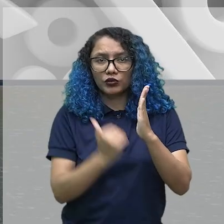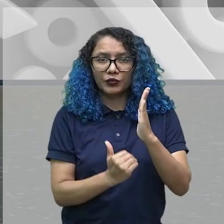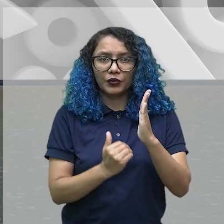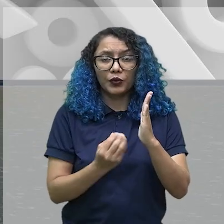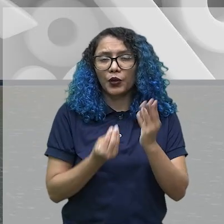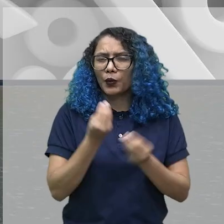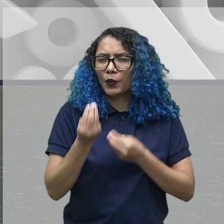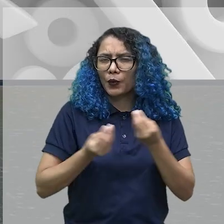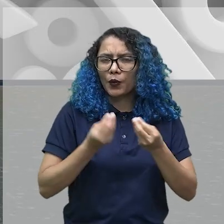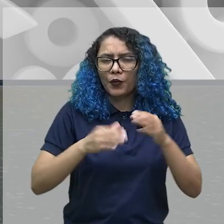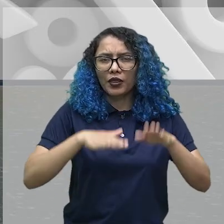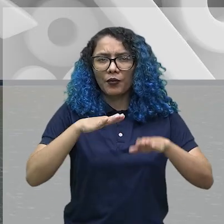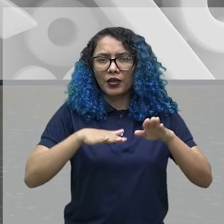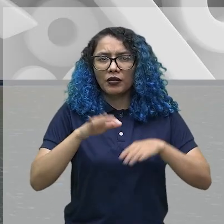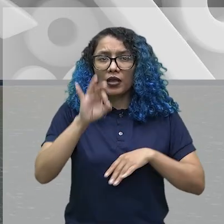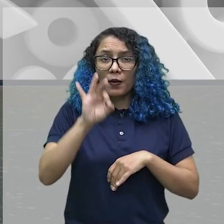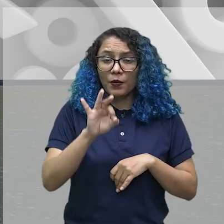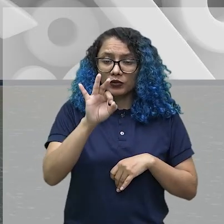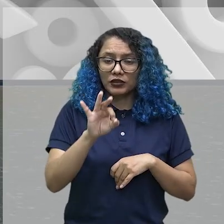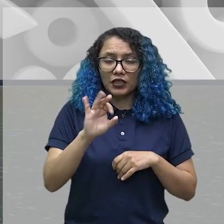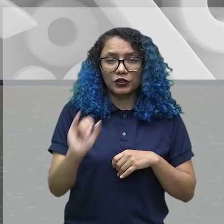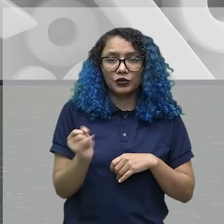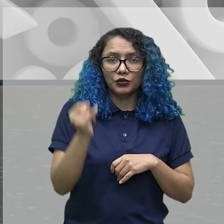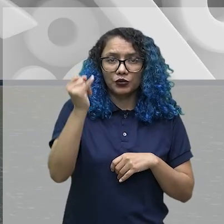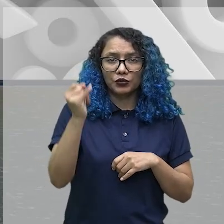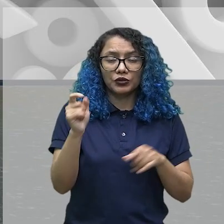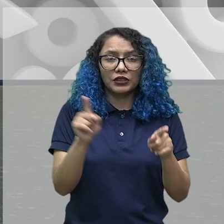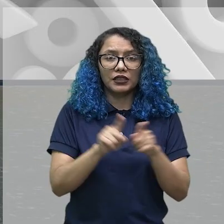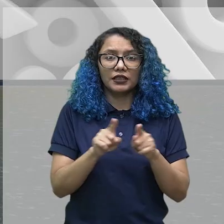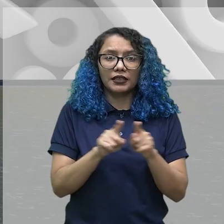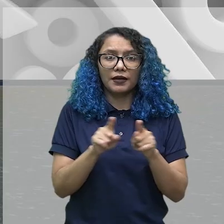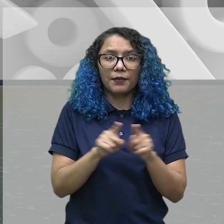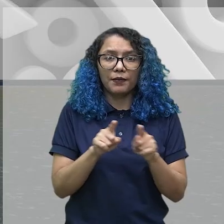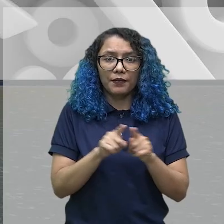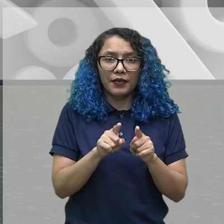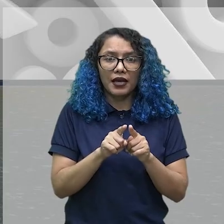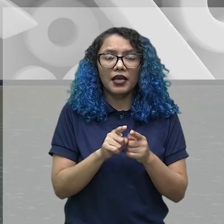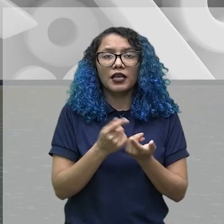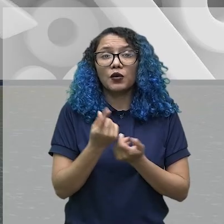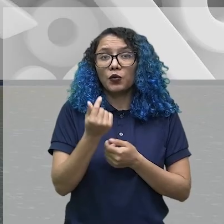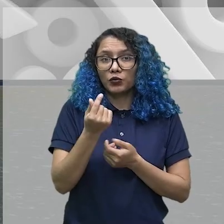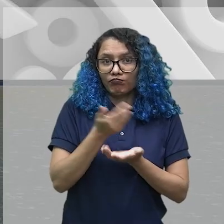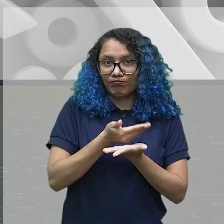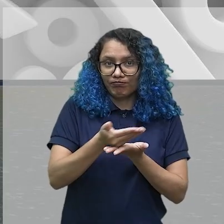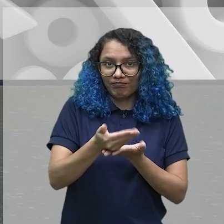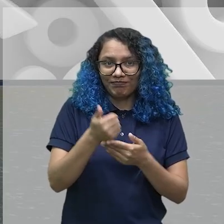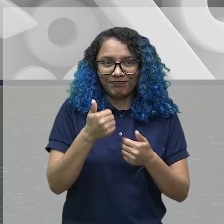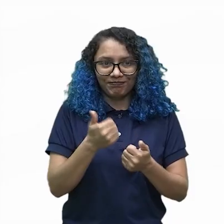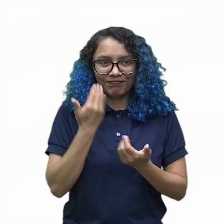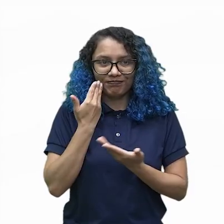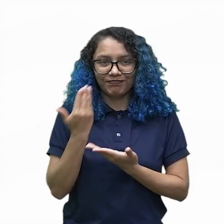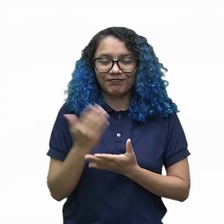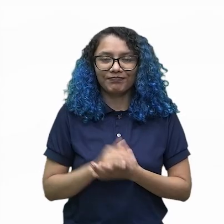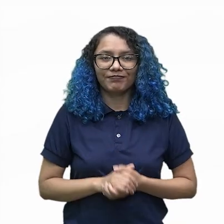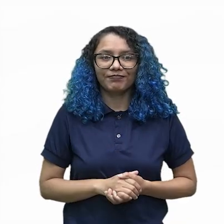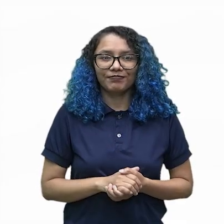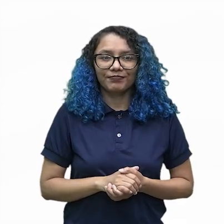valor, dependendo da taxa de juros e dependendo também do seu valor inicial. Vem comigo na tela, então.